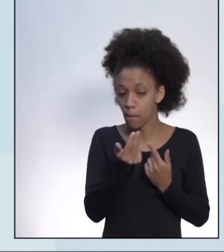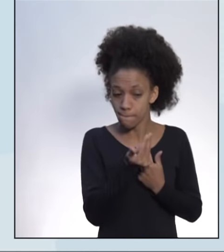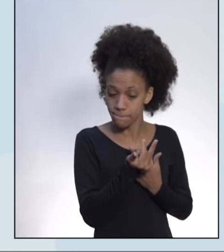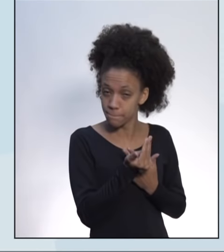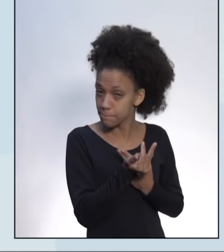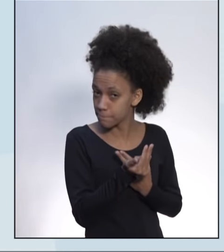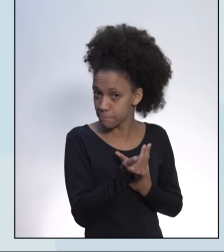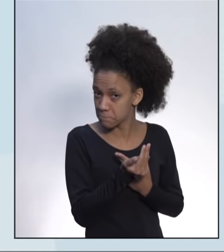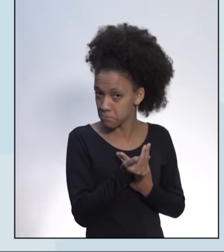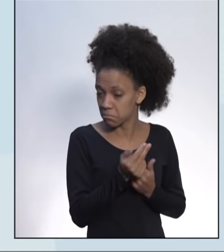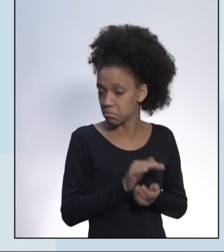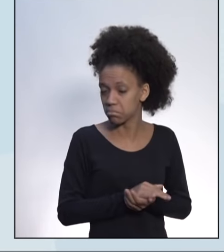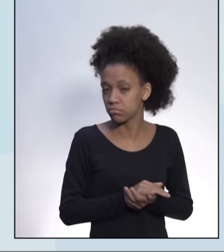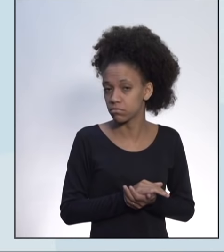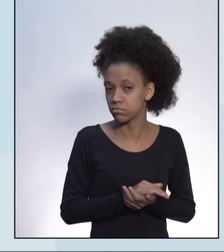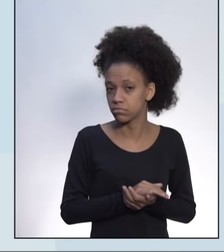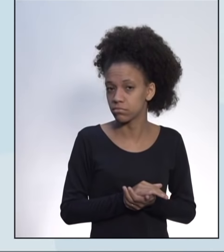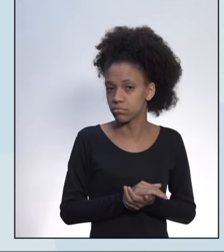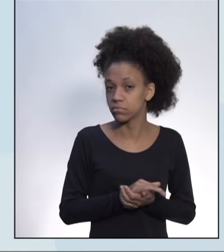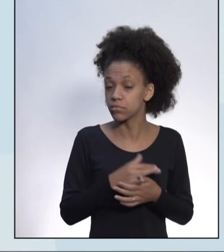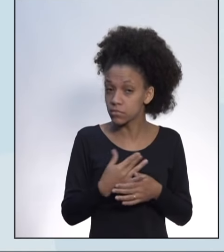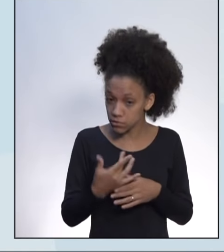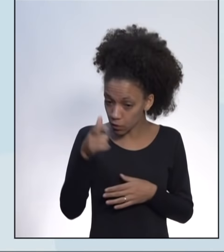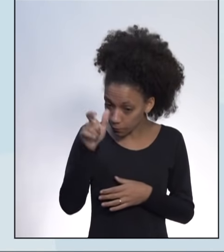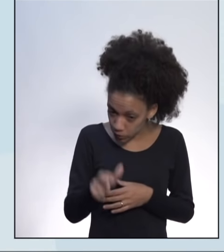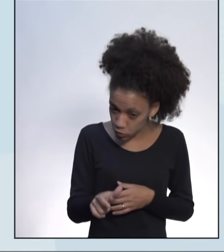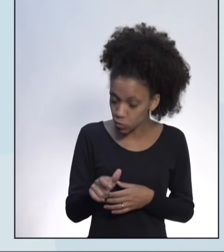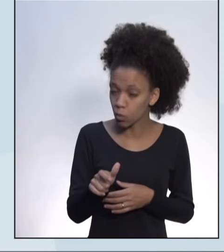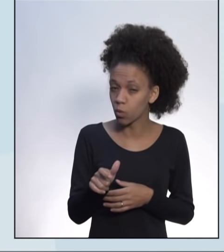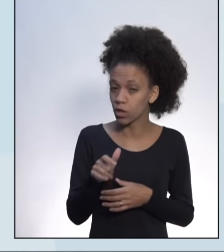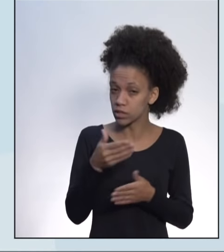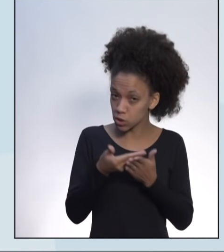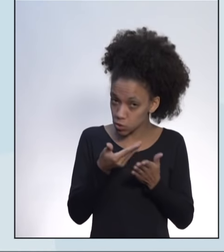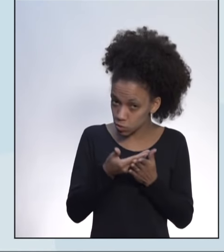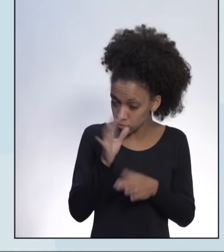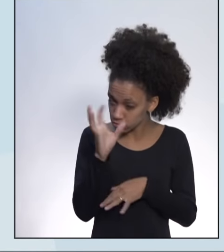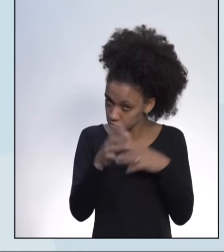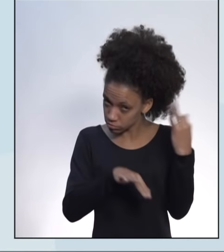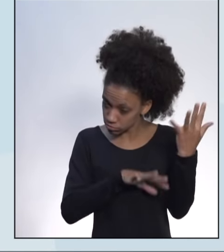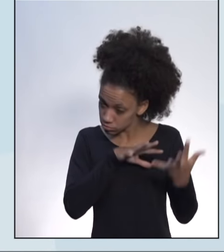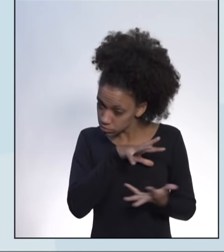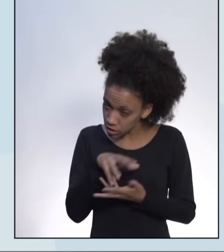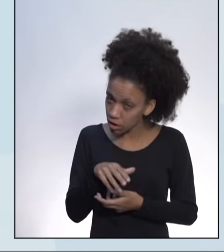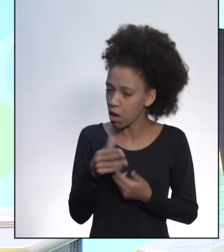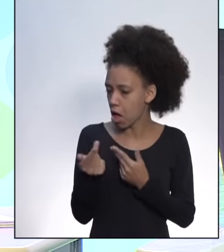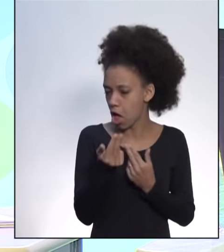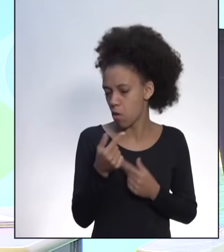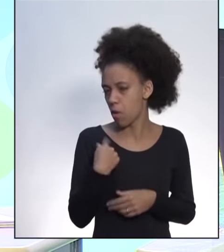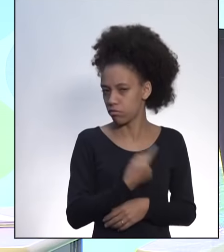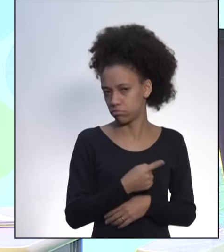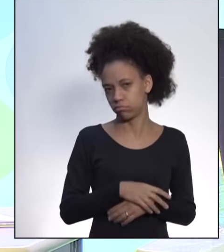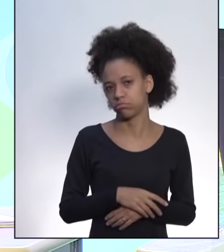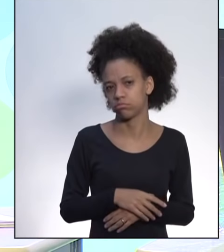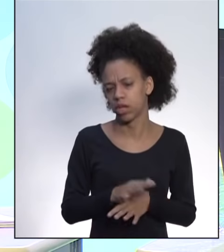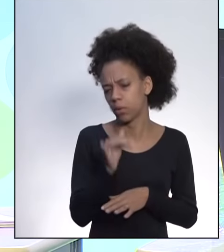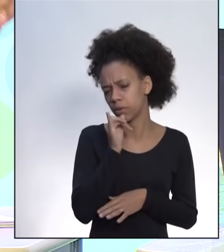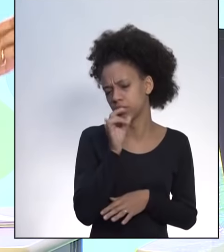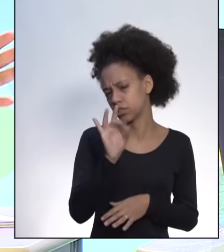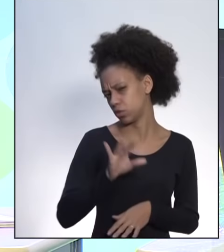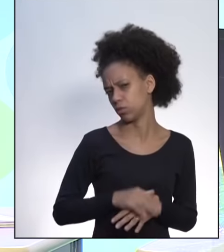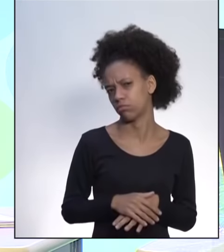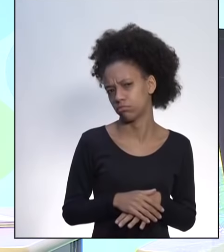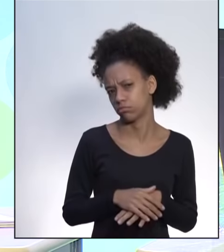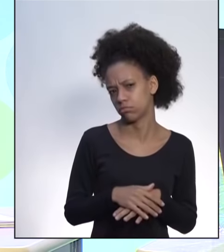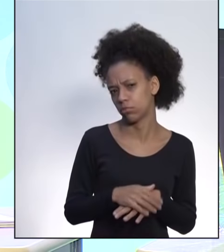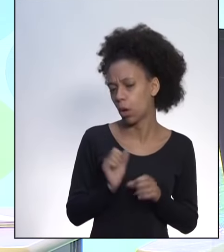você e eu não é causa disso sério people just like you and me esse é só um exemplo a gente